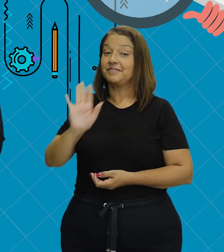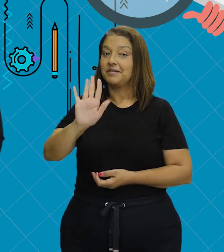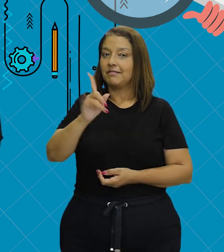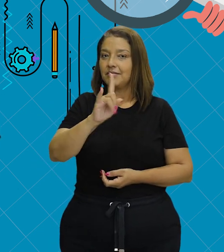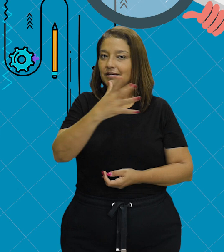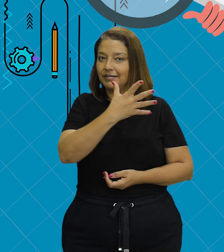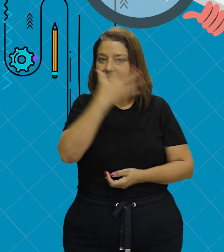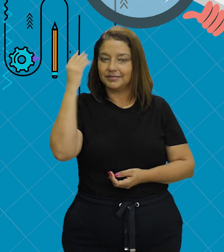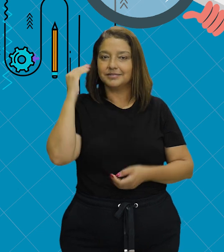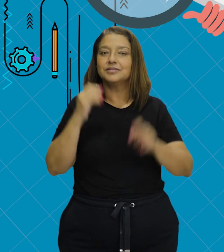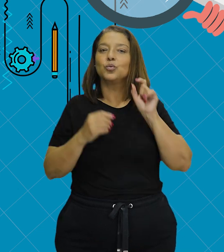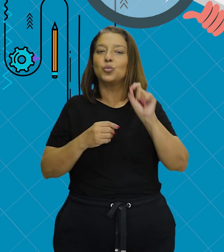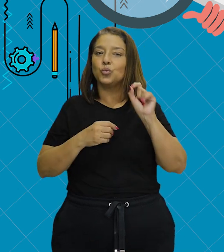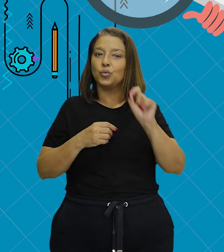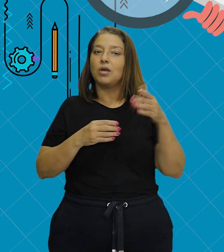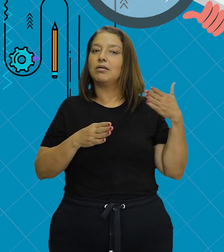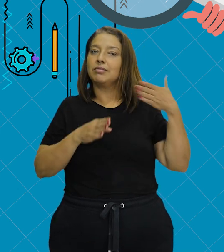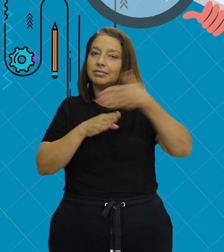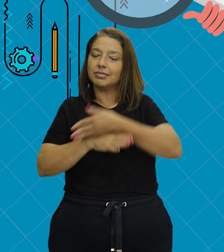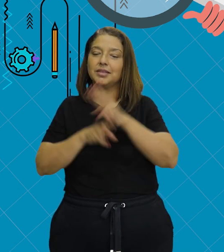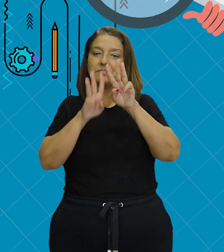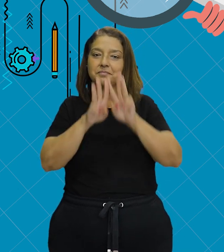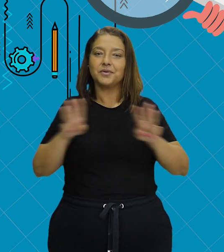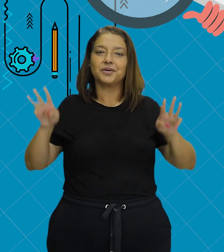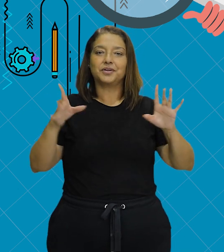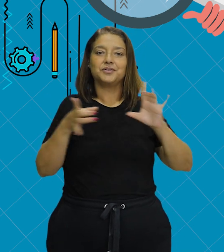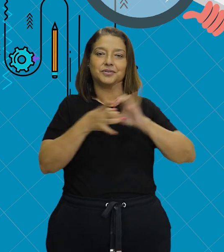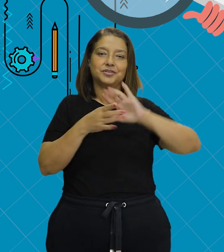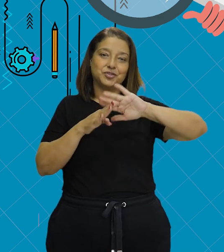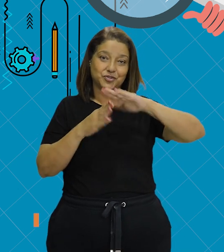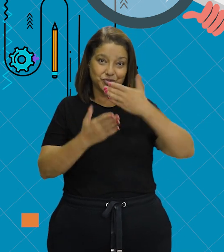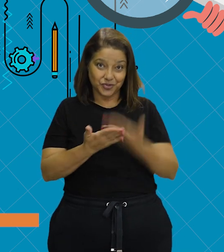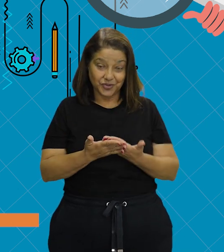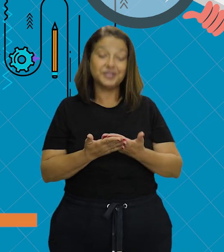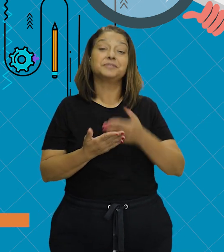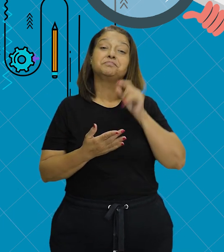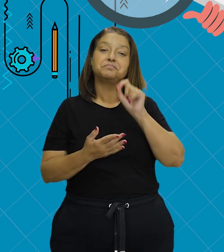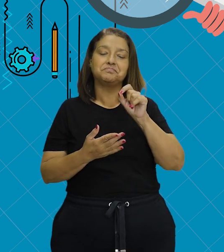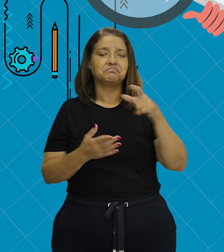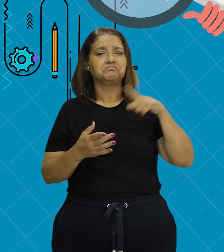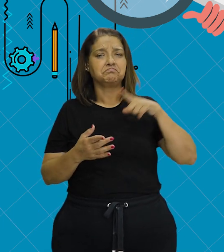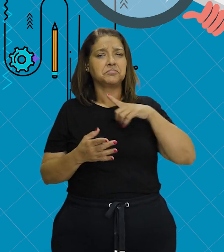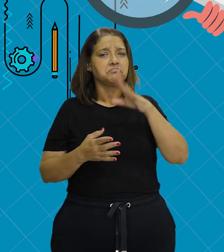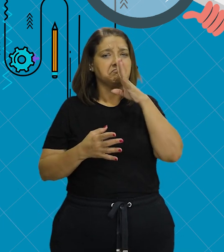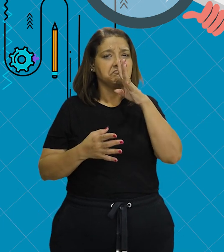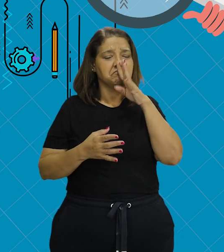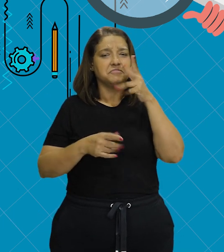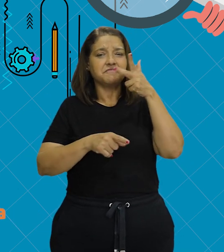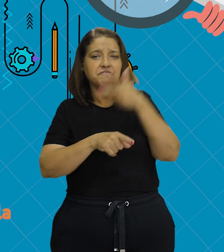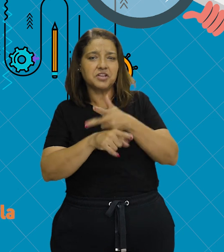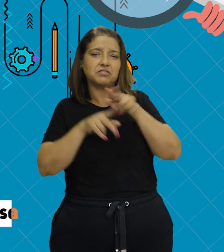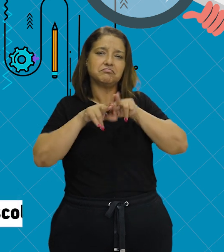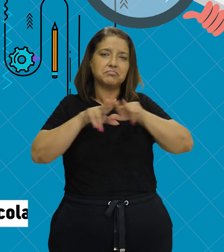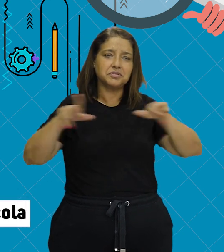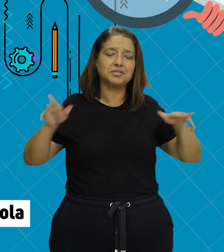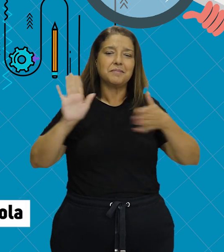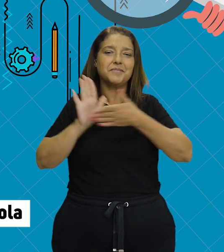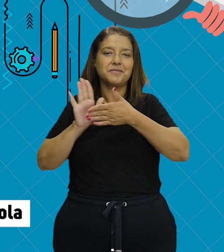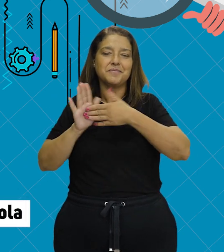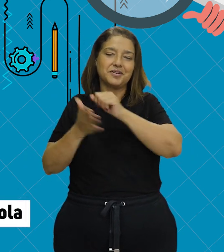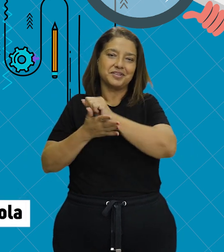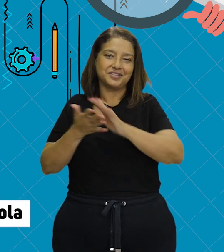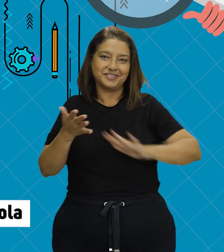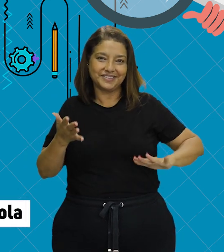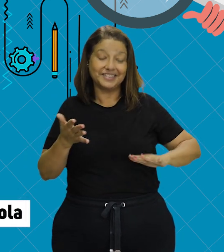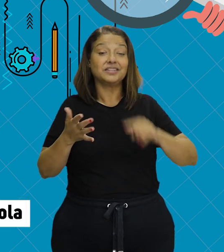não se esqueçam de acessar o nosso portal Conexão Escola para ter acesso aos vídeos e também às nossas propostas de